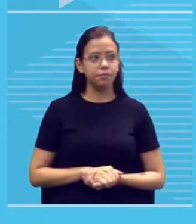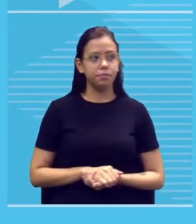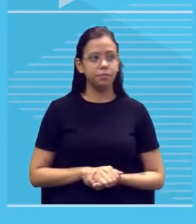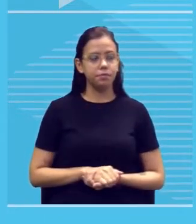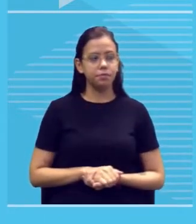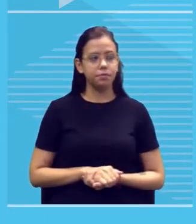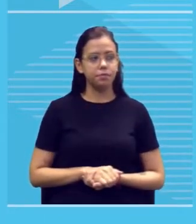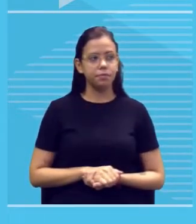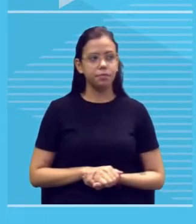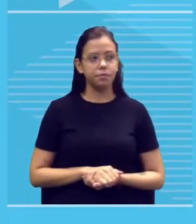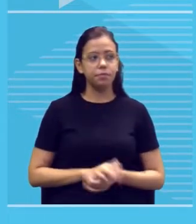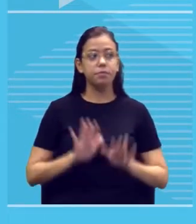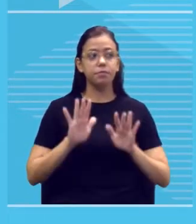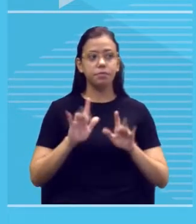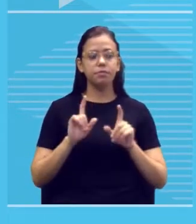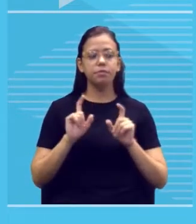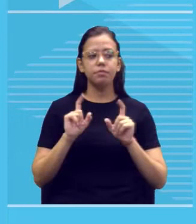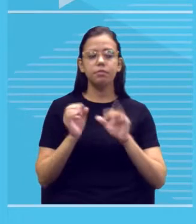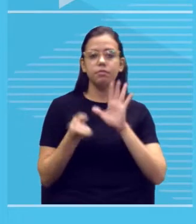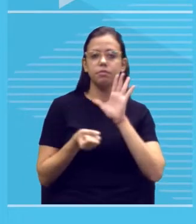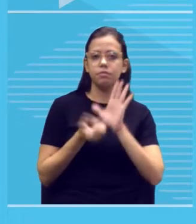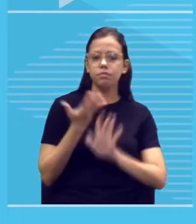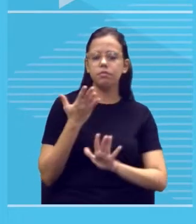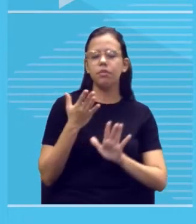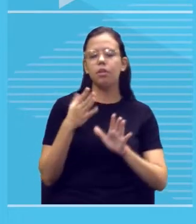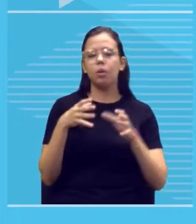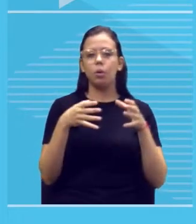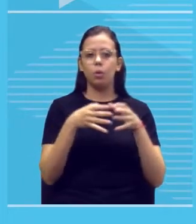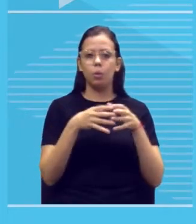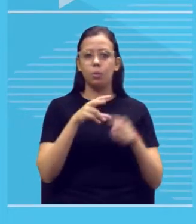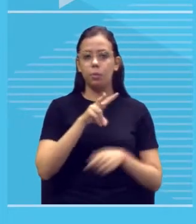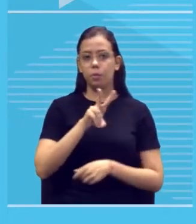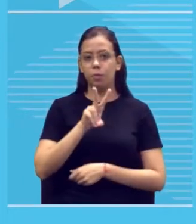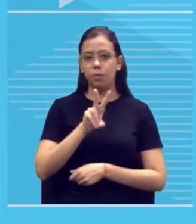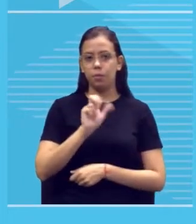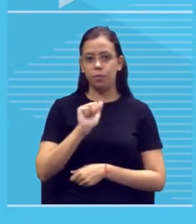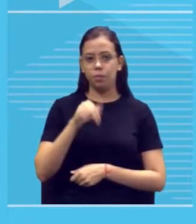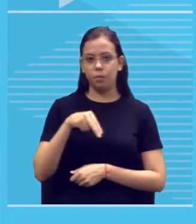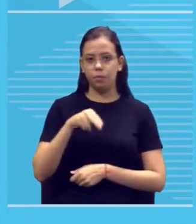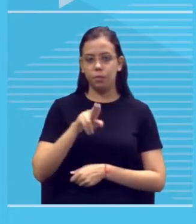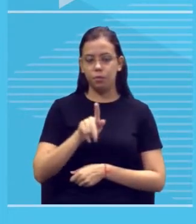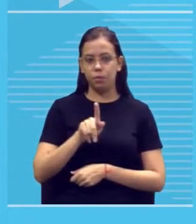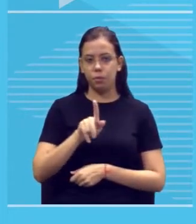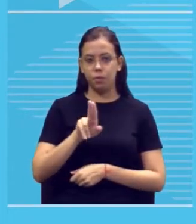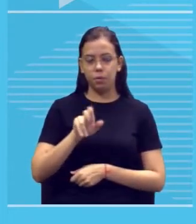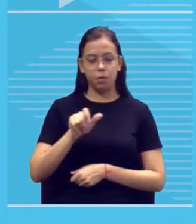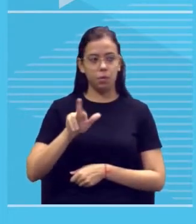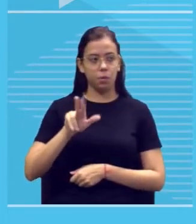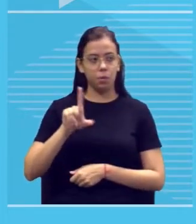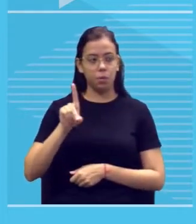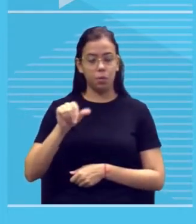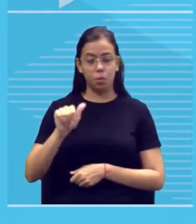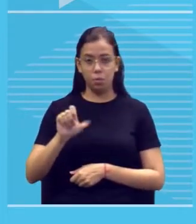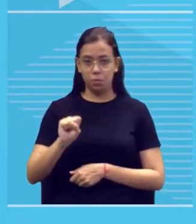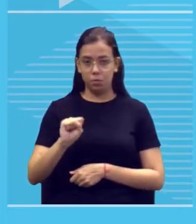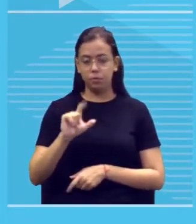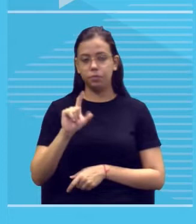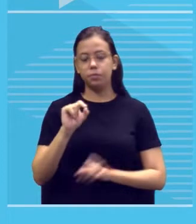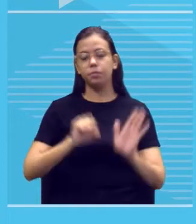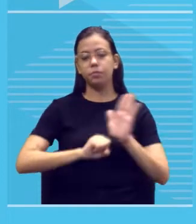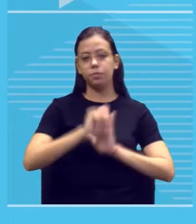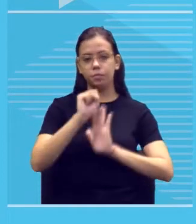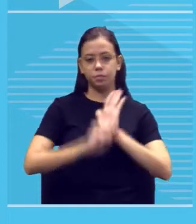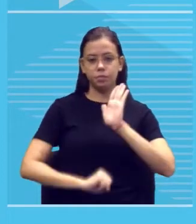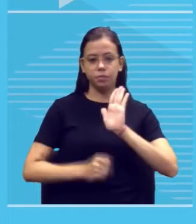com o advento das vanguardas OK aí o advento das vanguardas o século